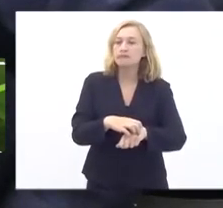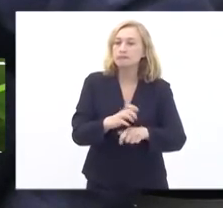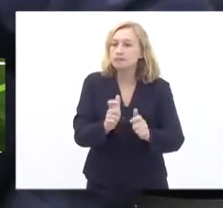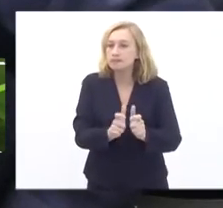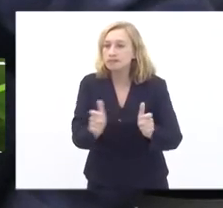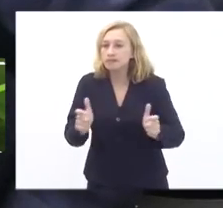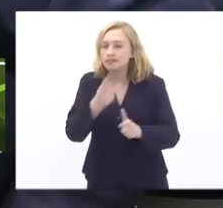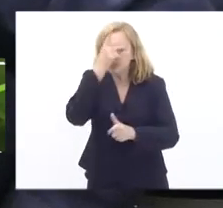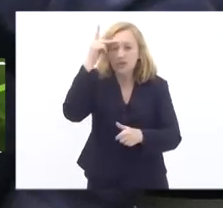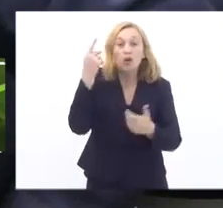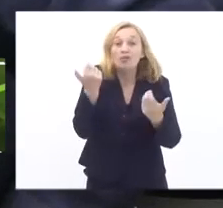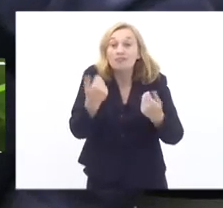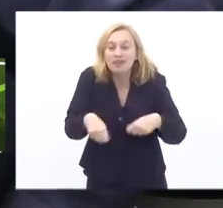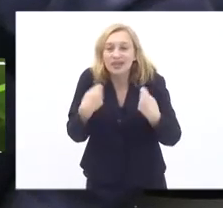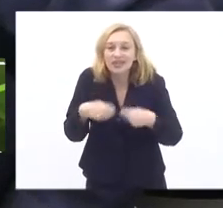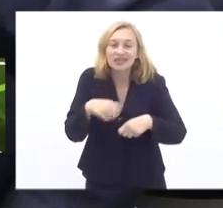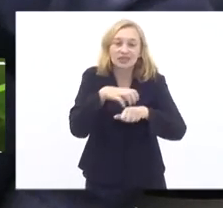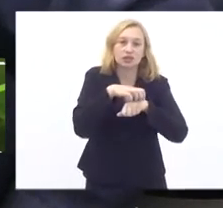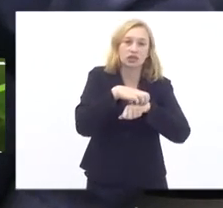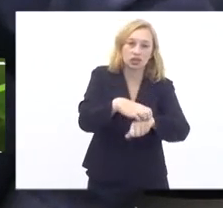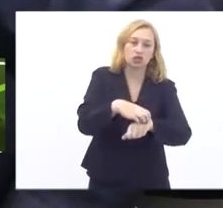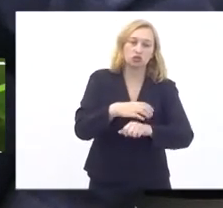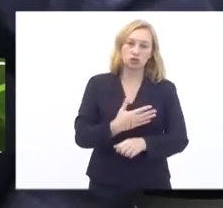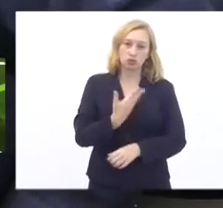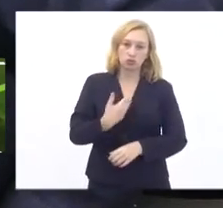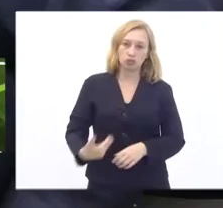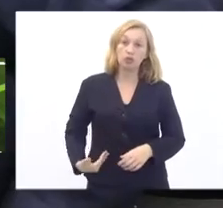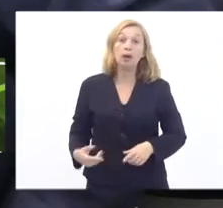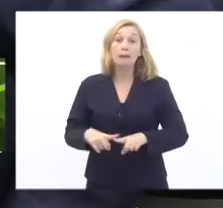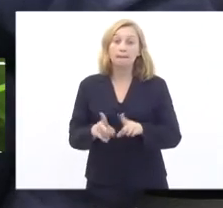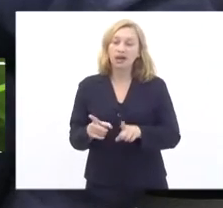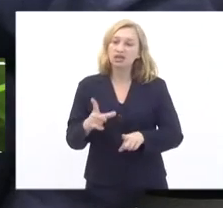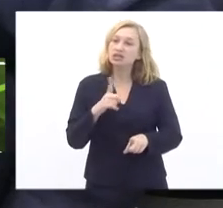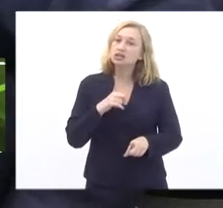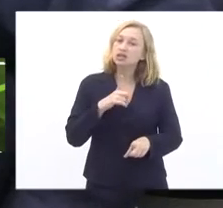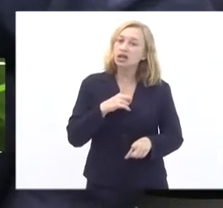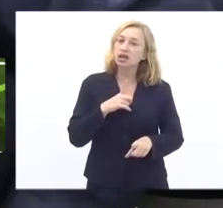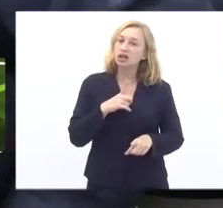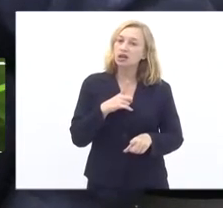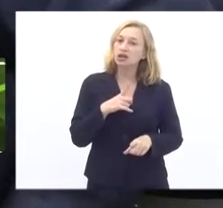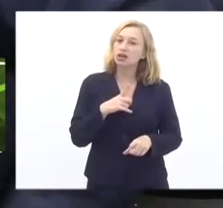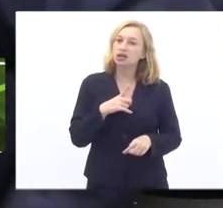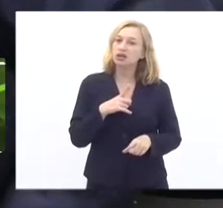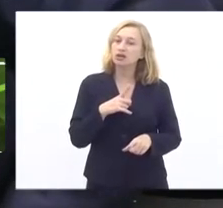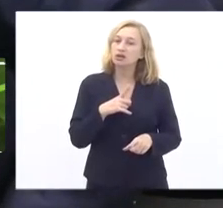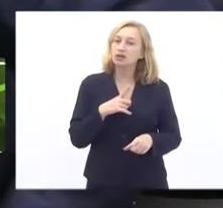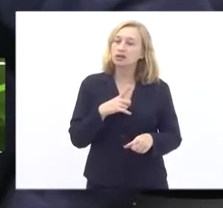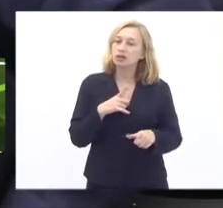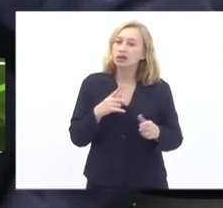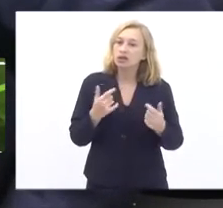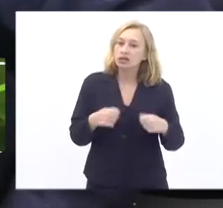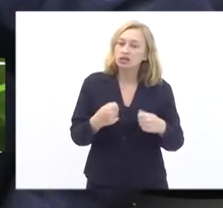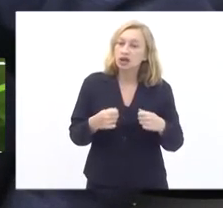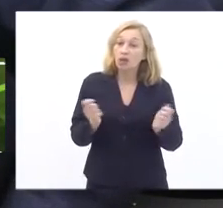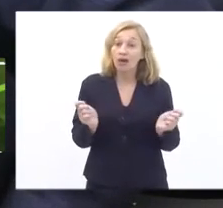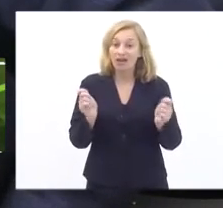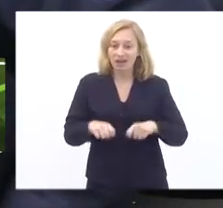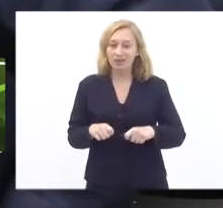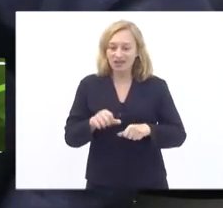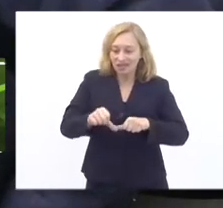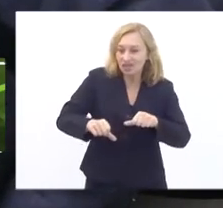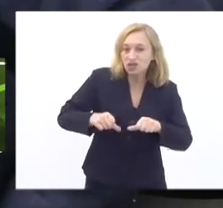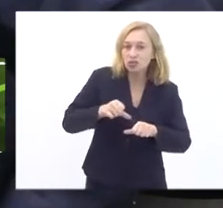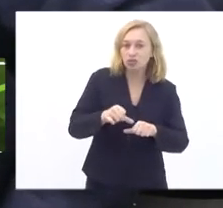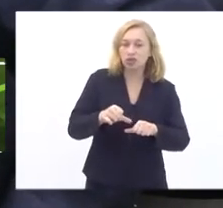seja, as pessoas precisam de transporte. Mas existe uma elasticidade, ou seja, uma capacidade de